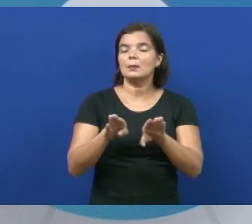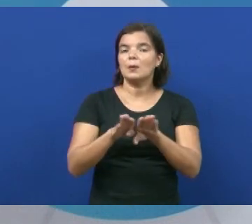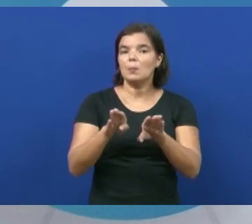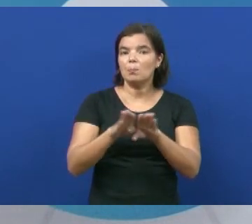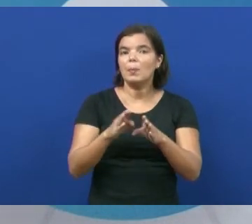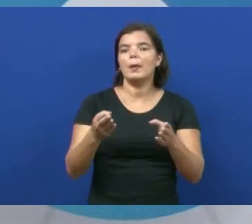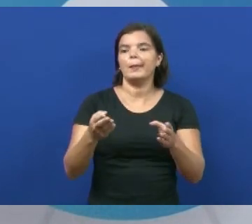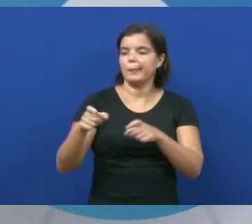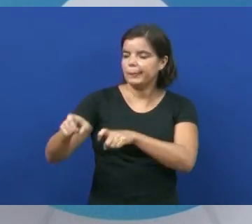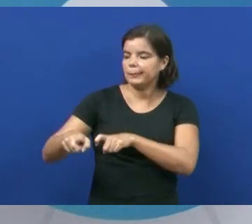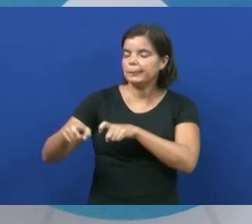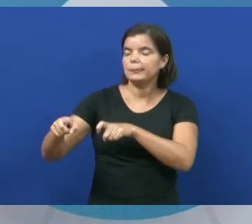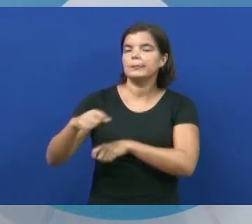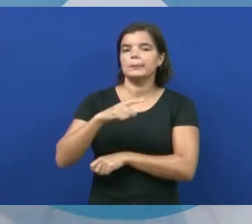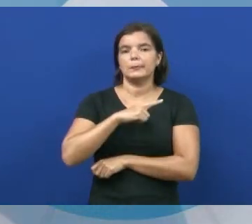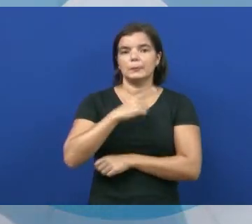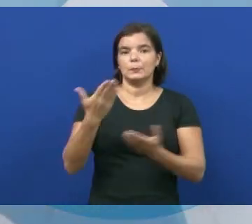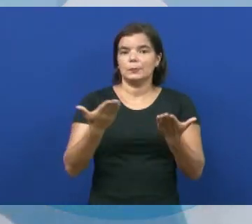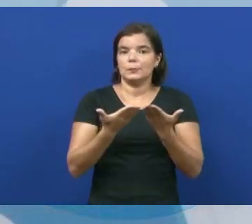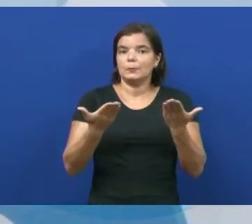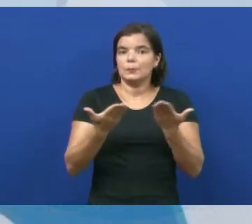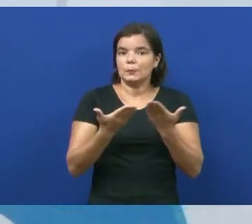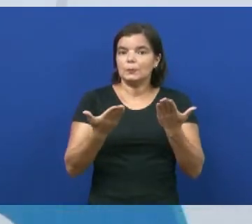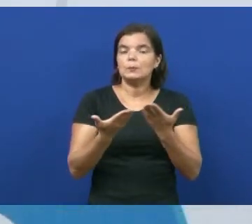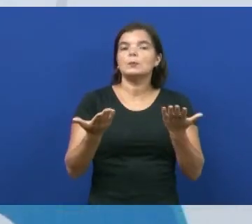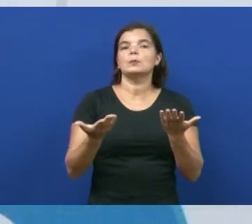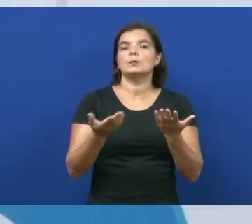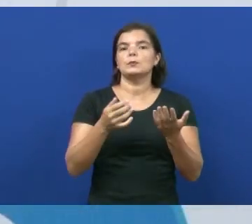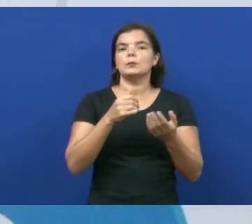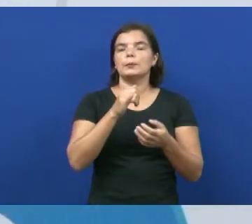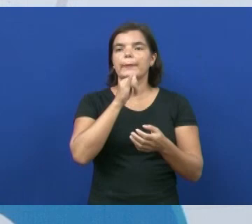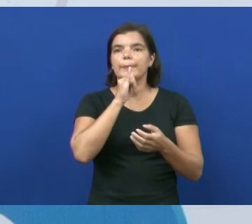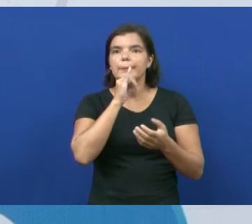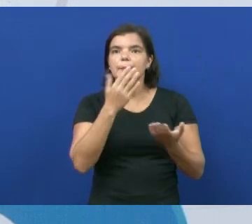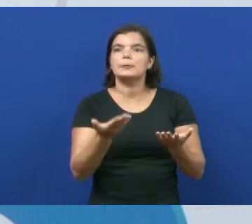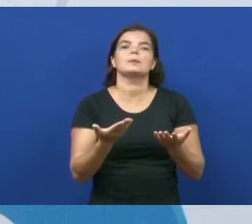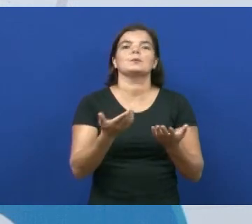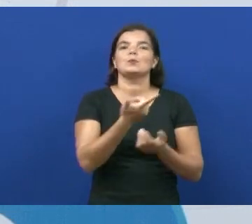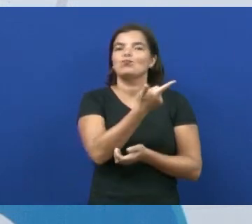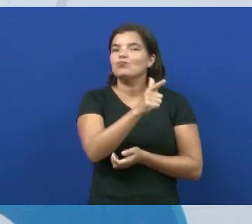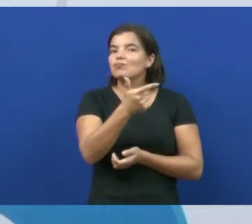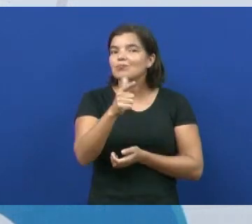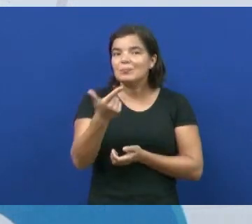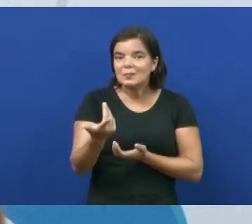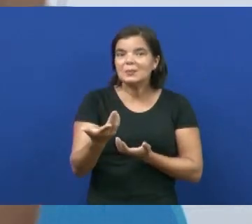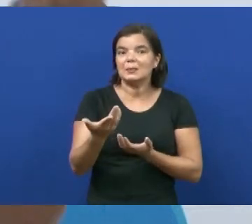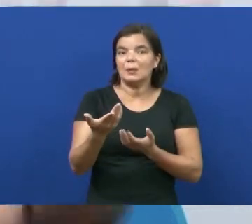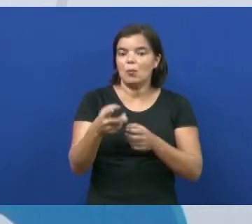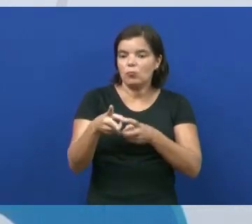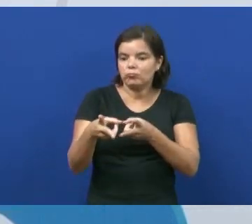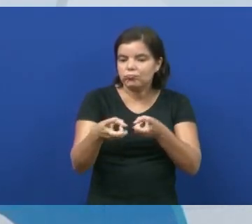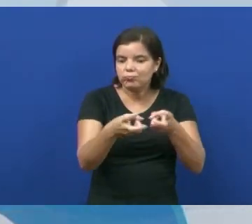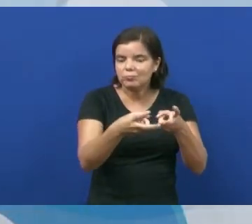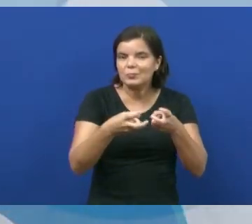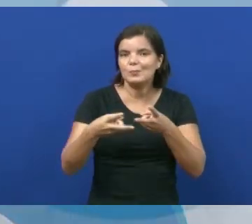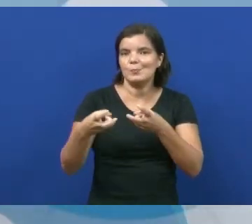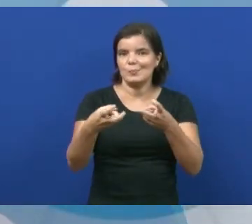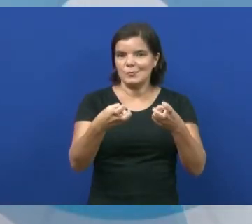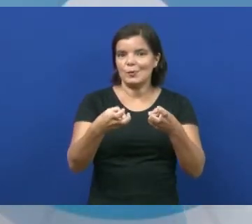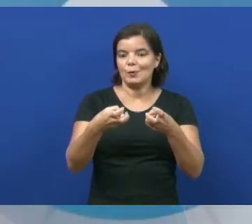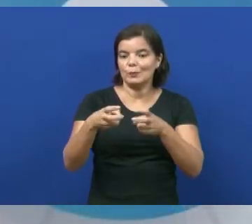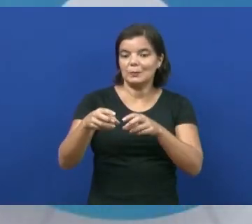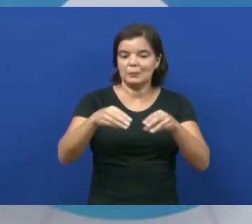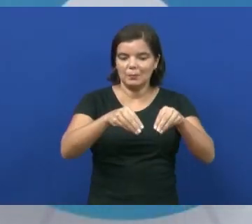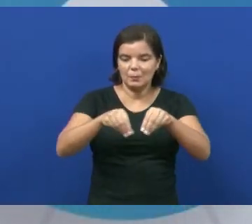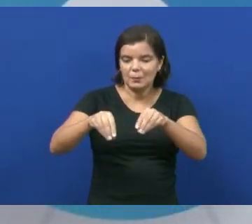do meio rural. Nós temos hoje essa questão de ter uma exploração, né, no meio